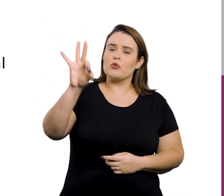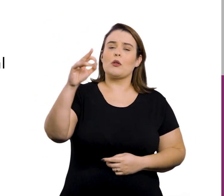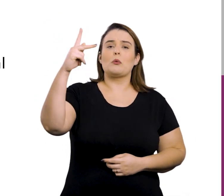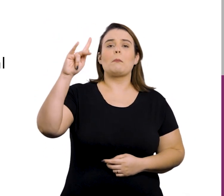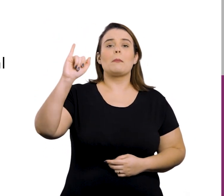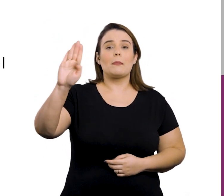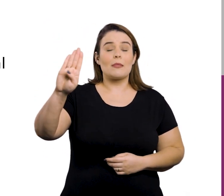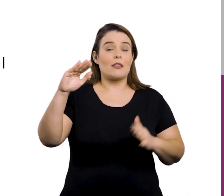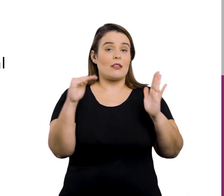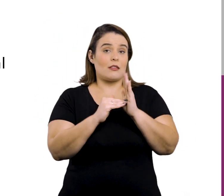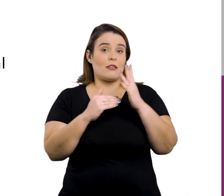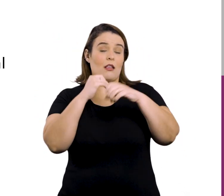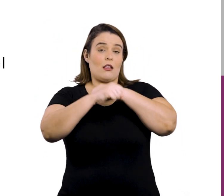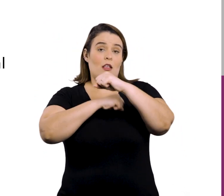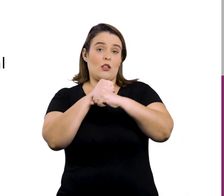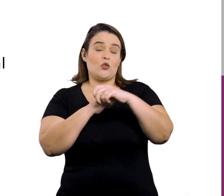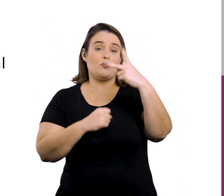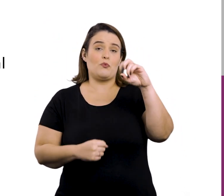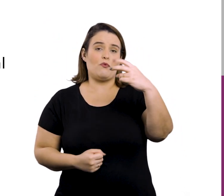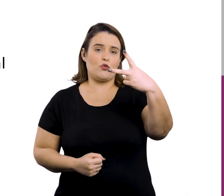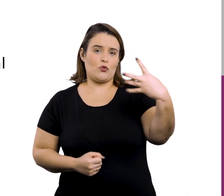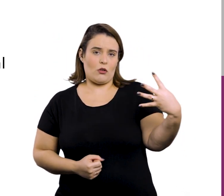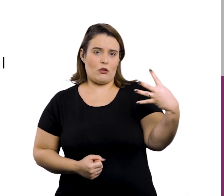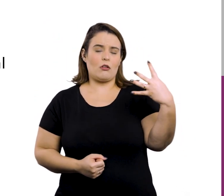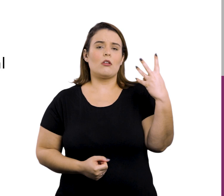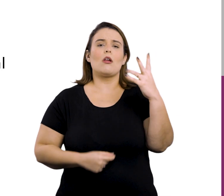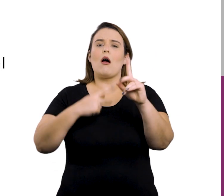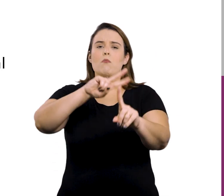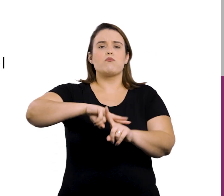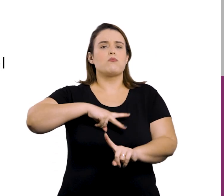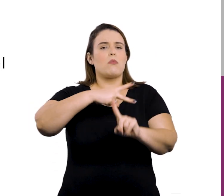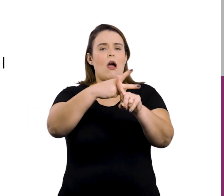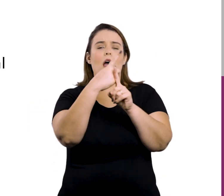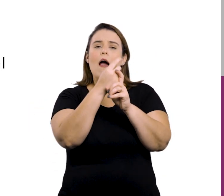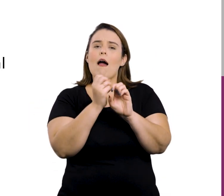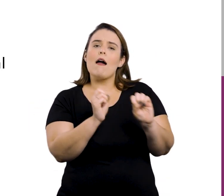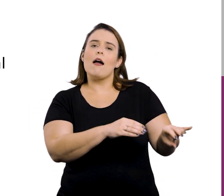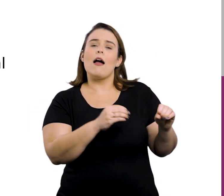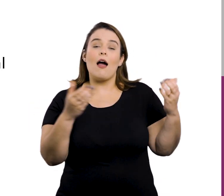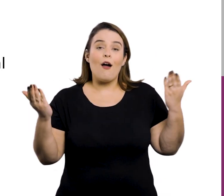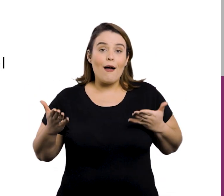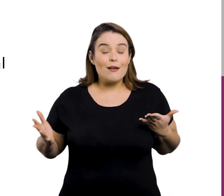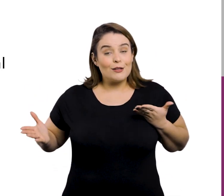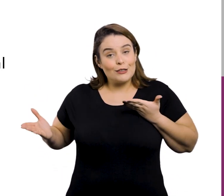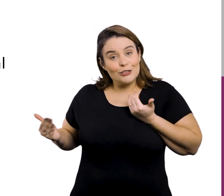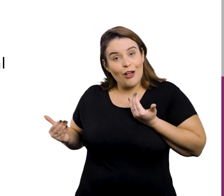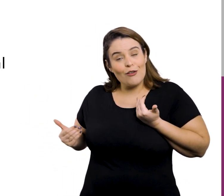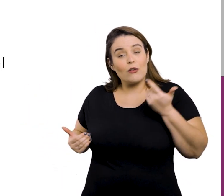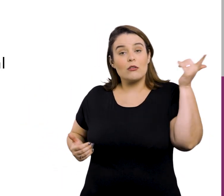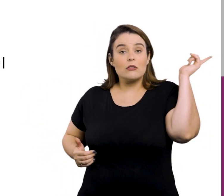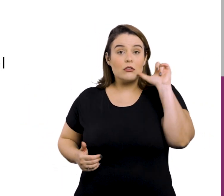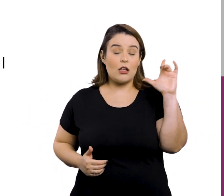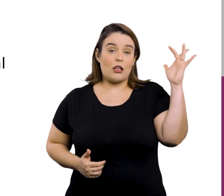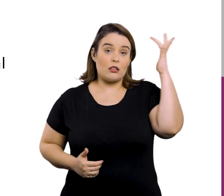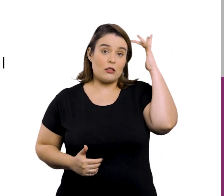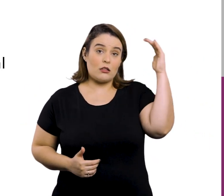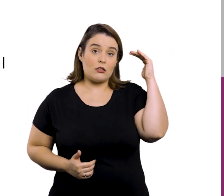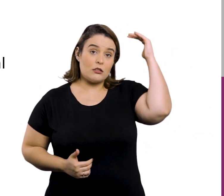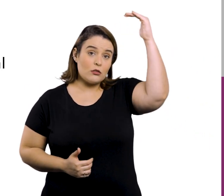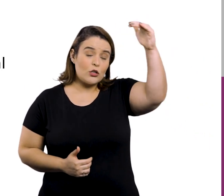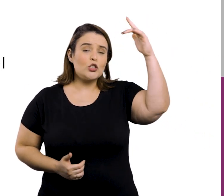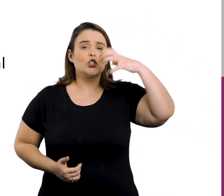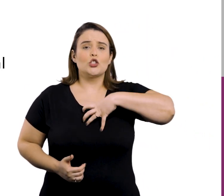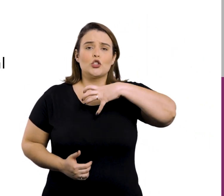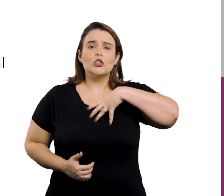compromisso, atingir 10% do PIB até 2024, dobrando os gastos educacionais para que a atual